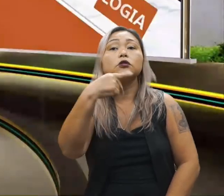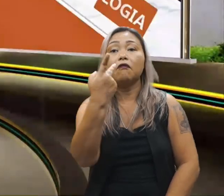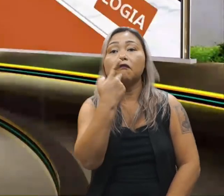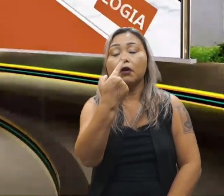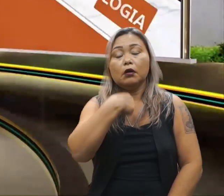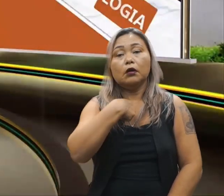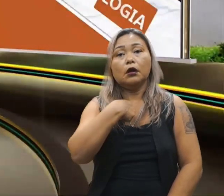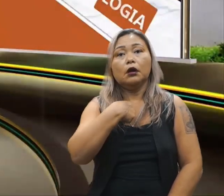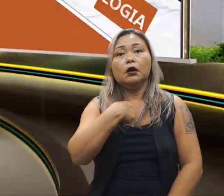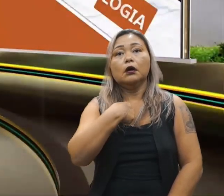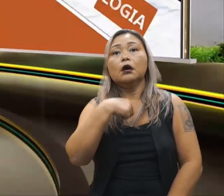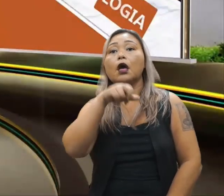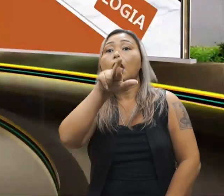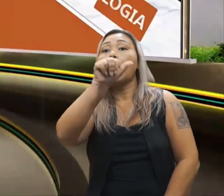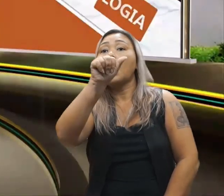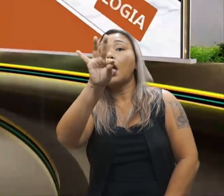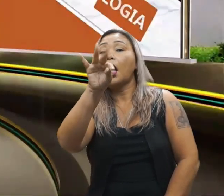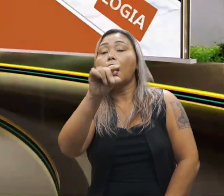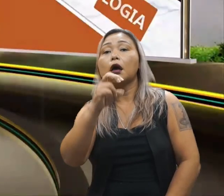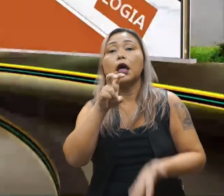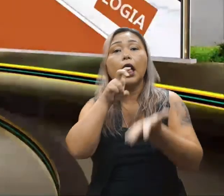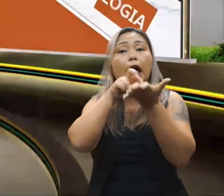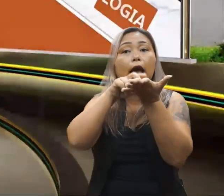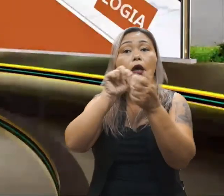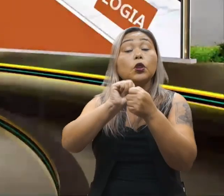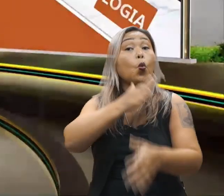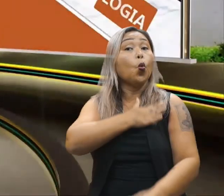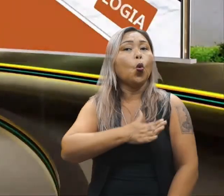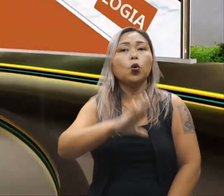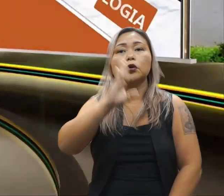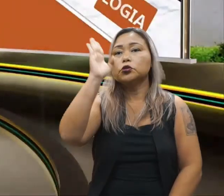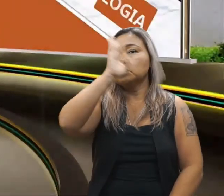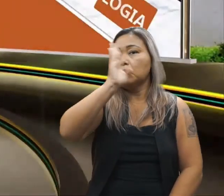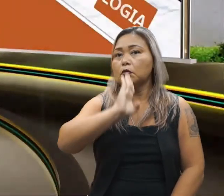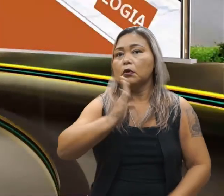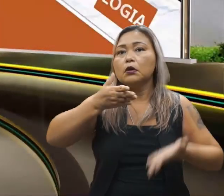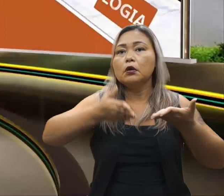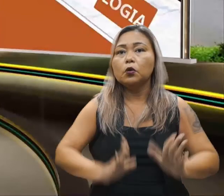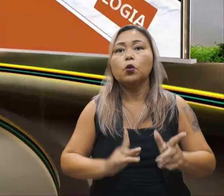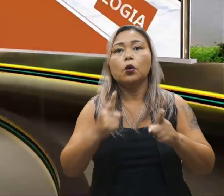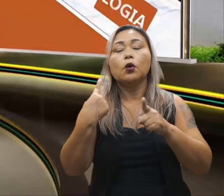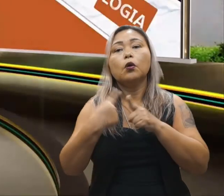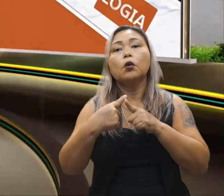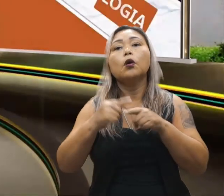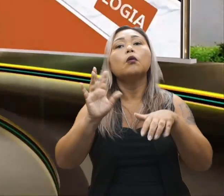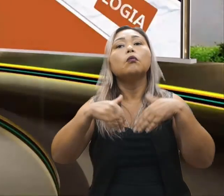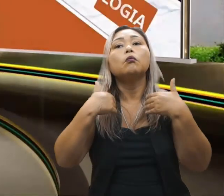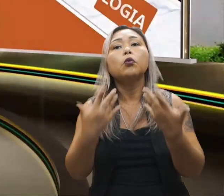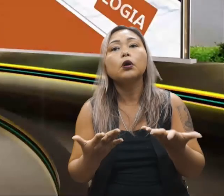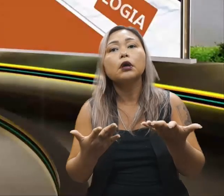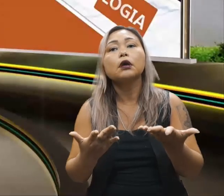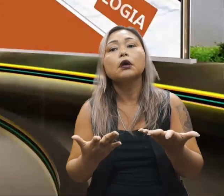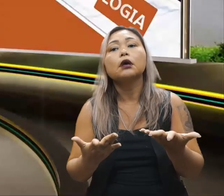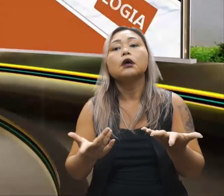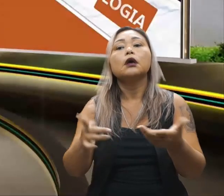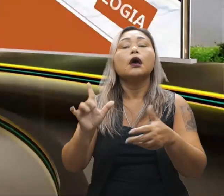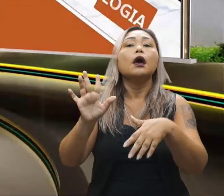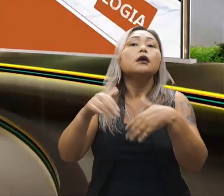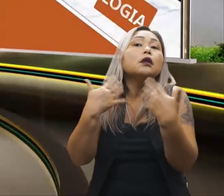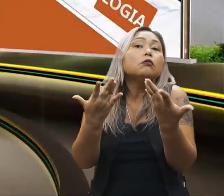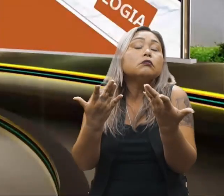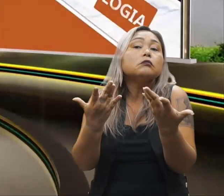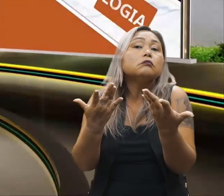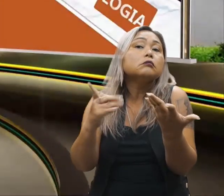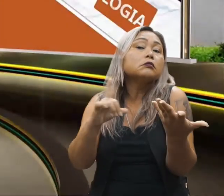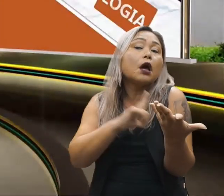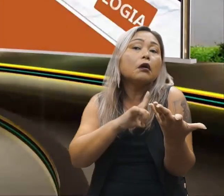de ratos. Eles não gostam de brasileiros lá, porque eles falam que os brasileiros vão tomar os empregos deles. A gente também